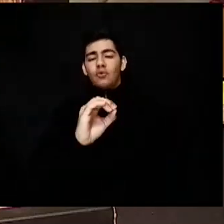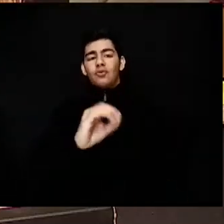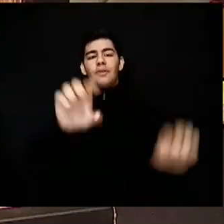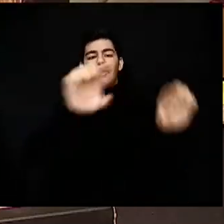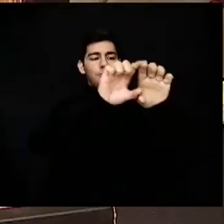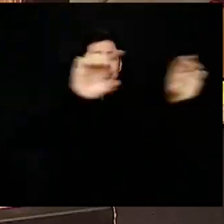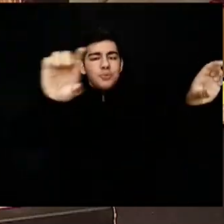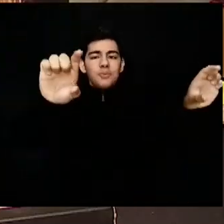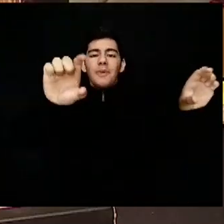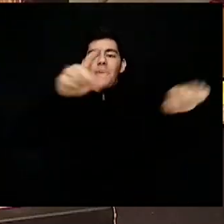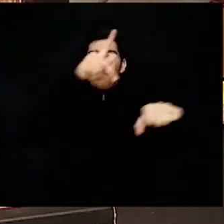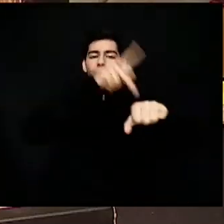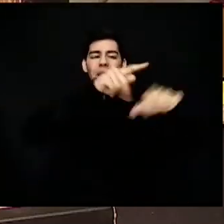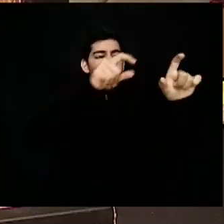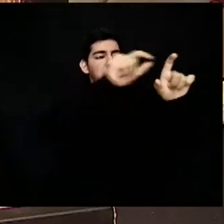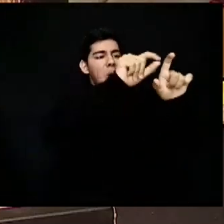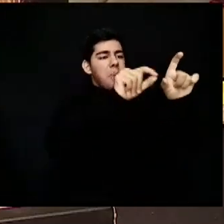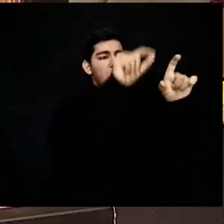aqui maior.